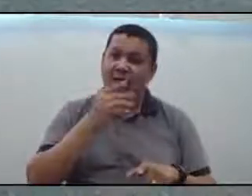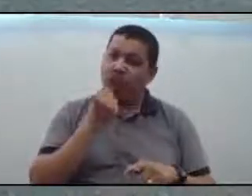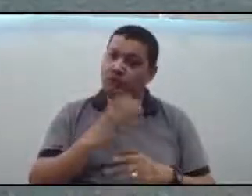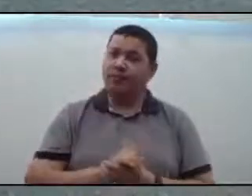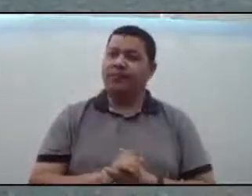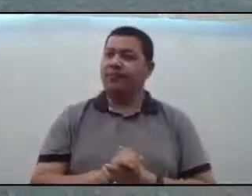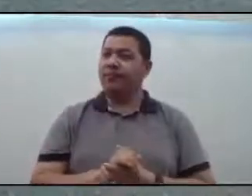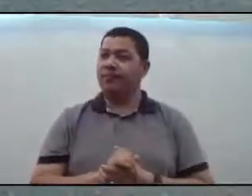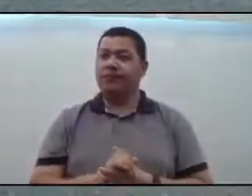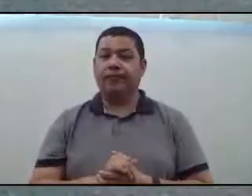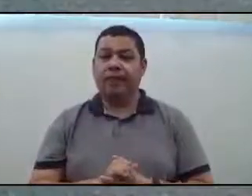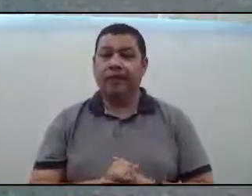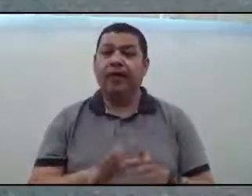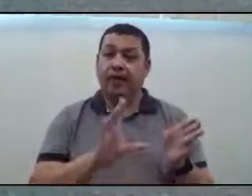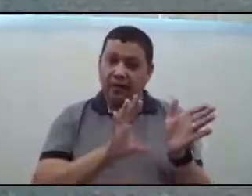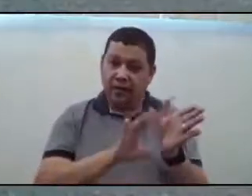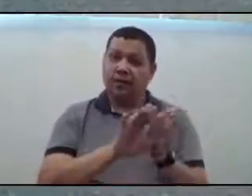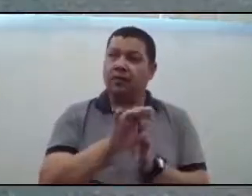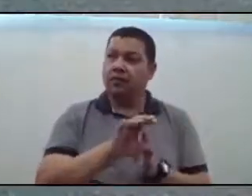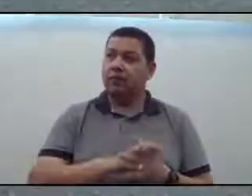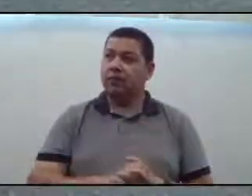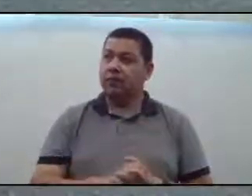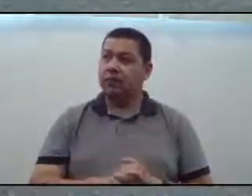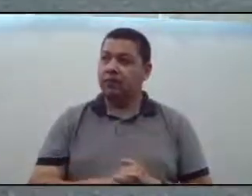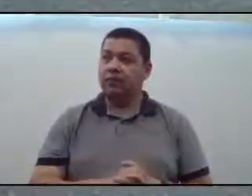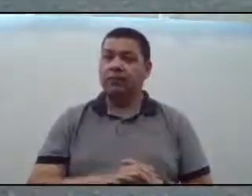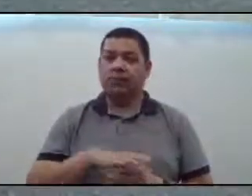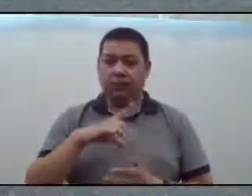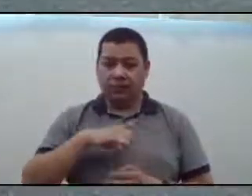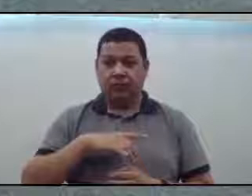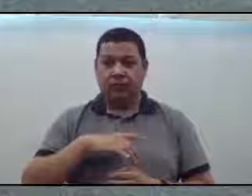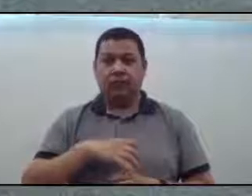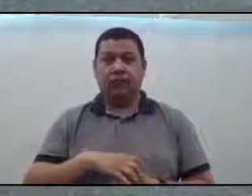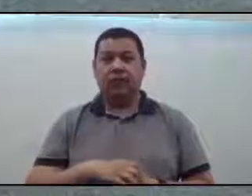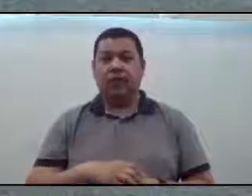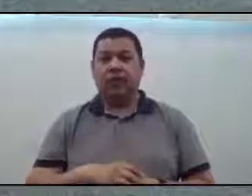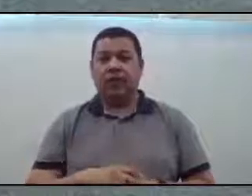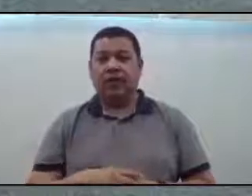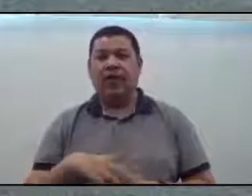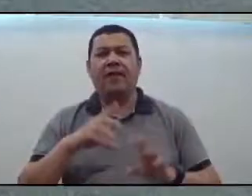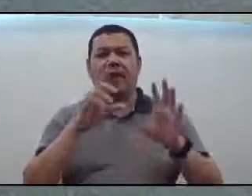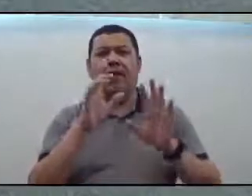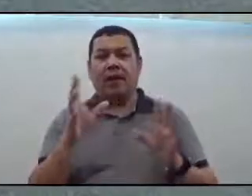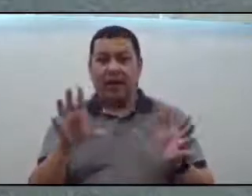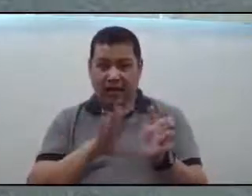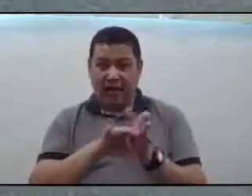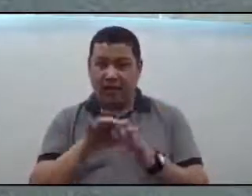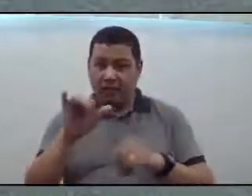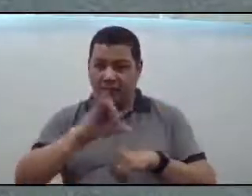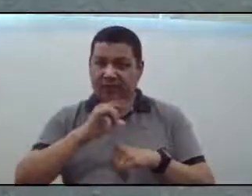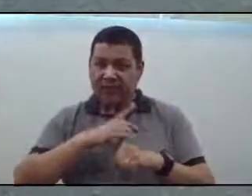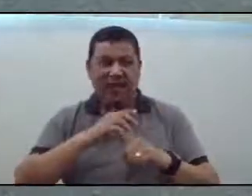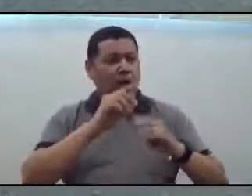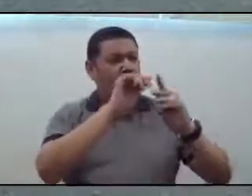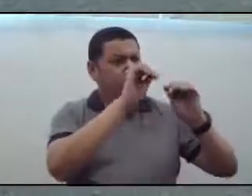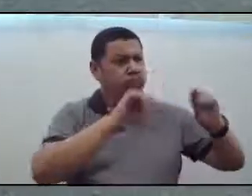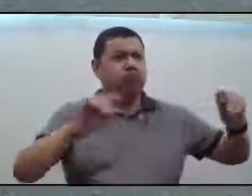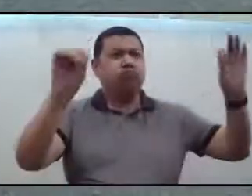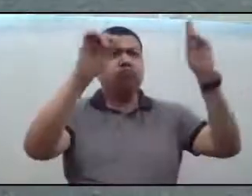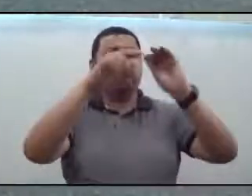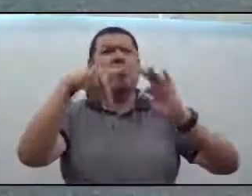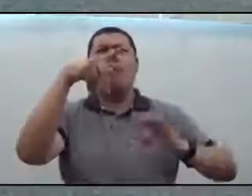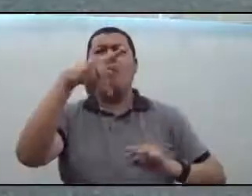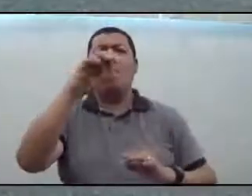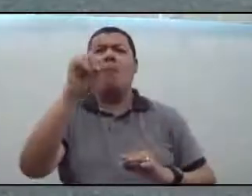todos os bairros de Cacoal que ainda não foi pavimentado têm essa dificuldade com poeiras. Período de estiagem,